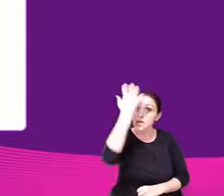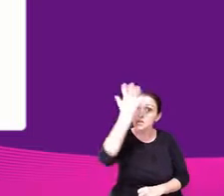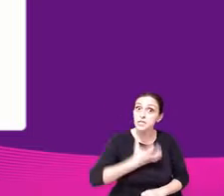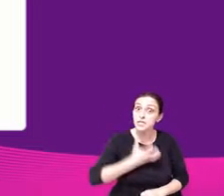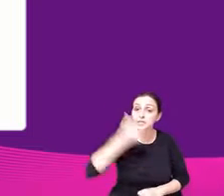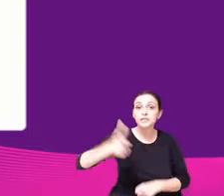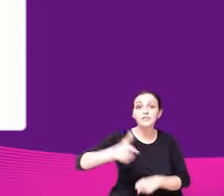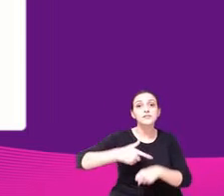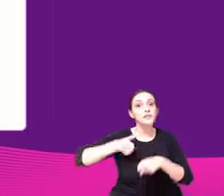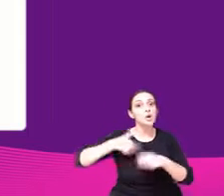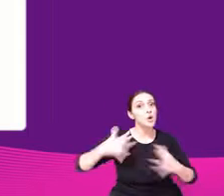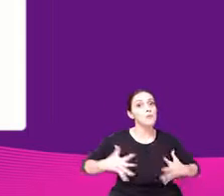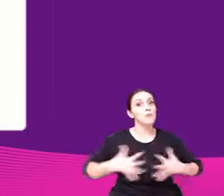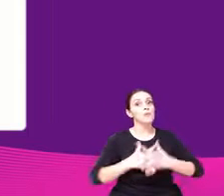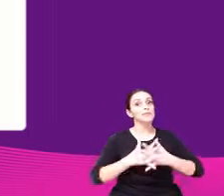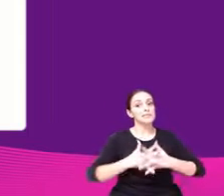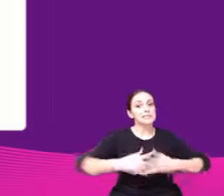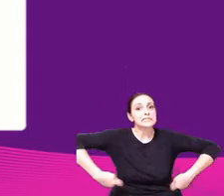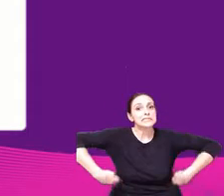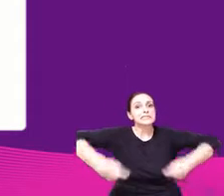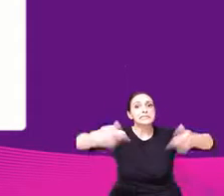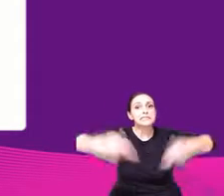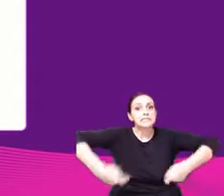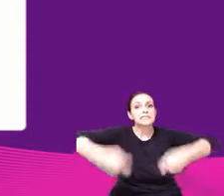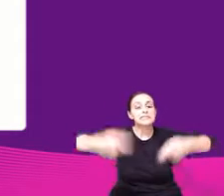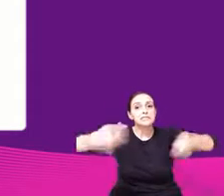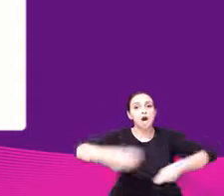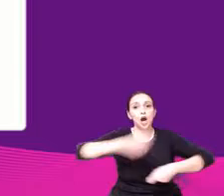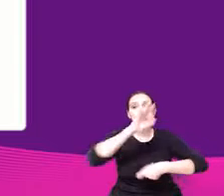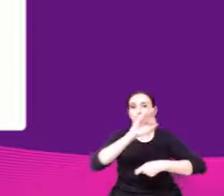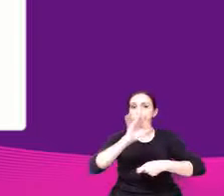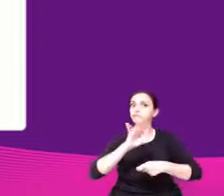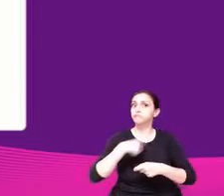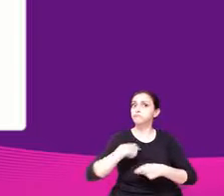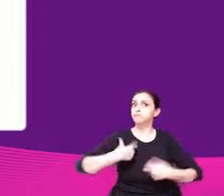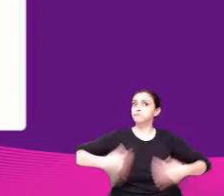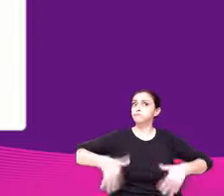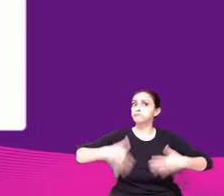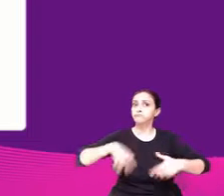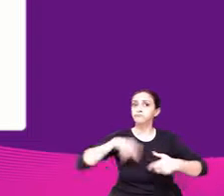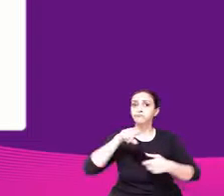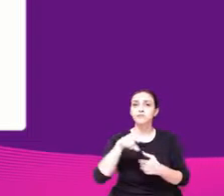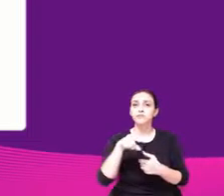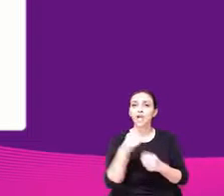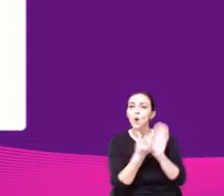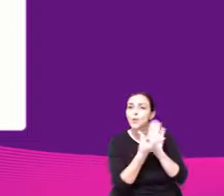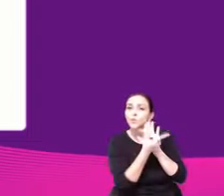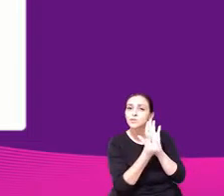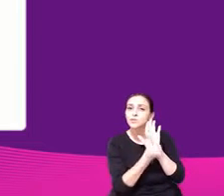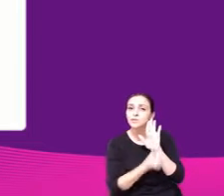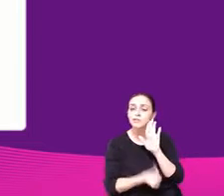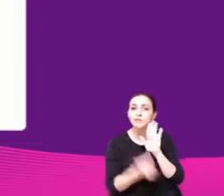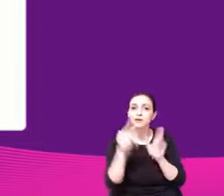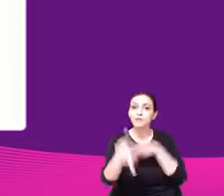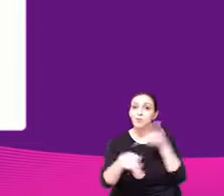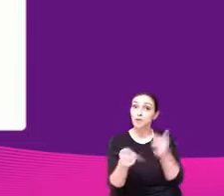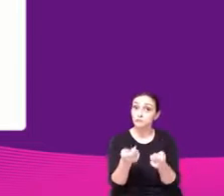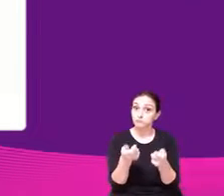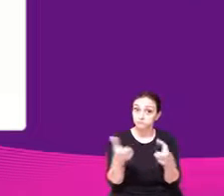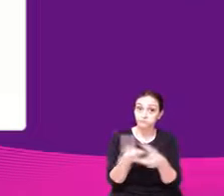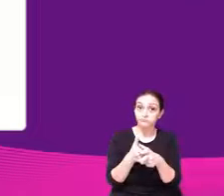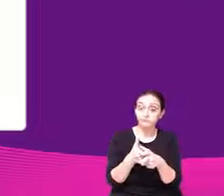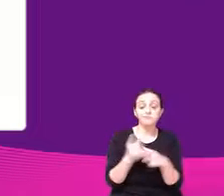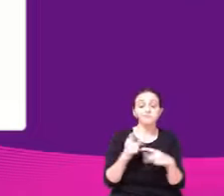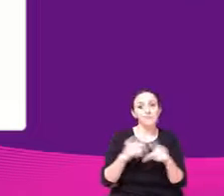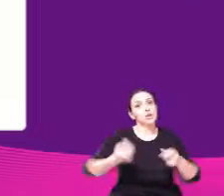altos custos, consumindo, né, um percentual bem razoável de orçamento para uma população tão pequena.